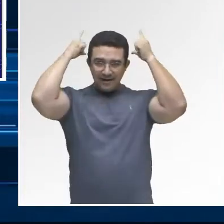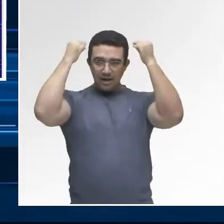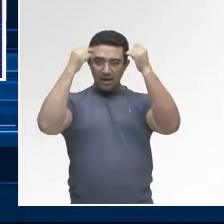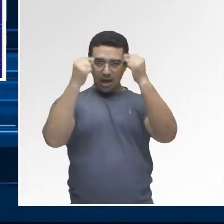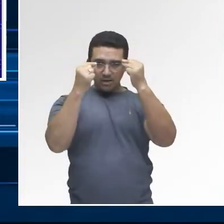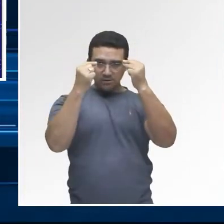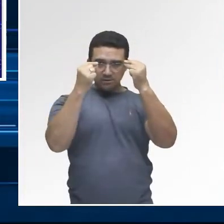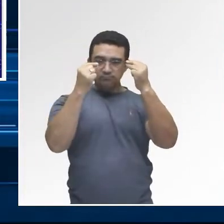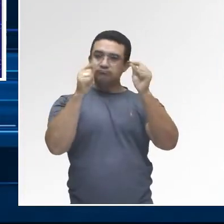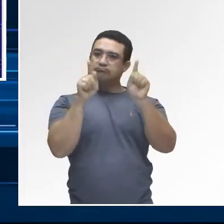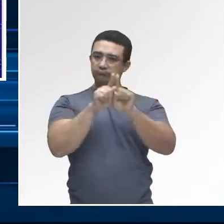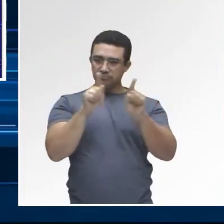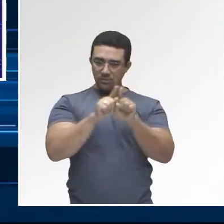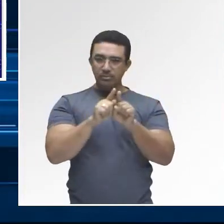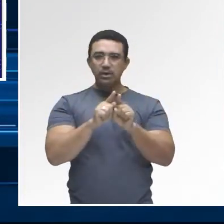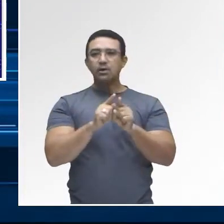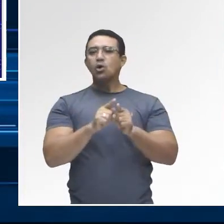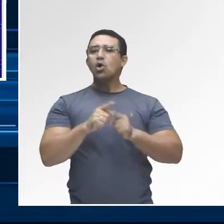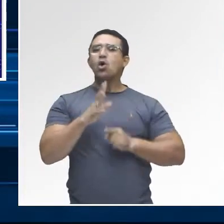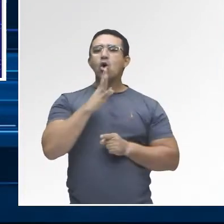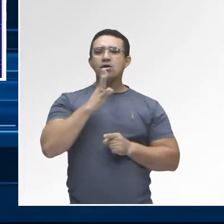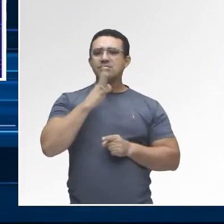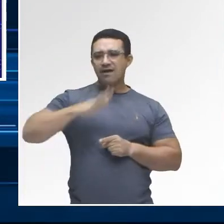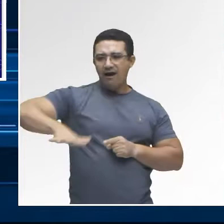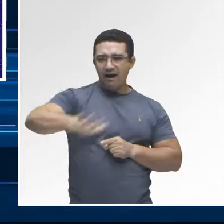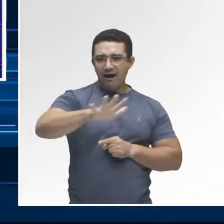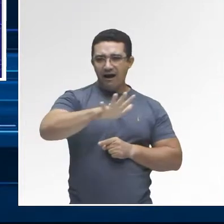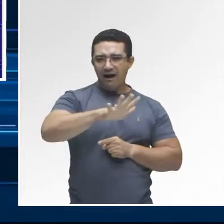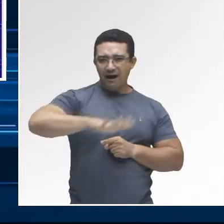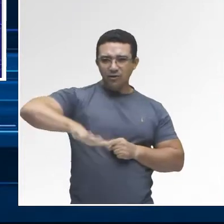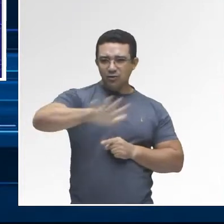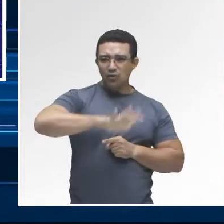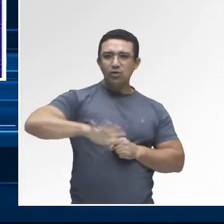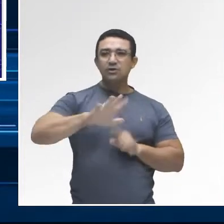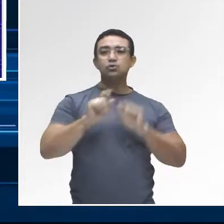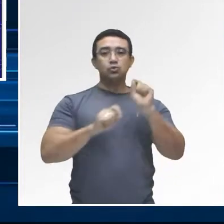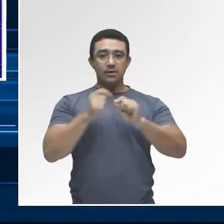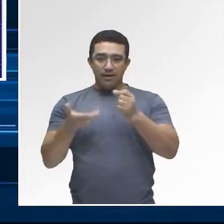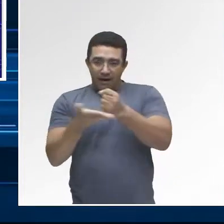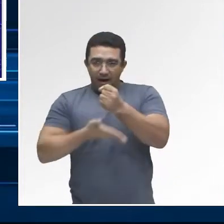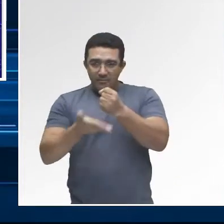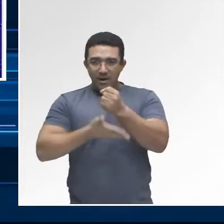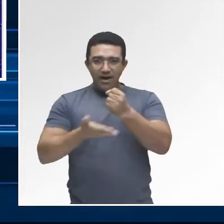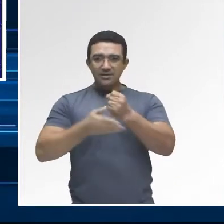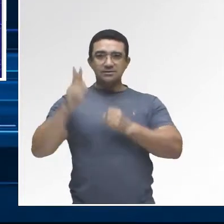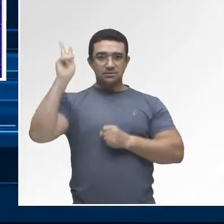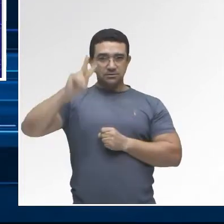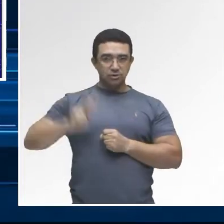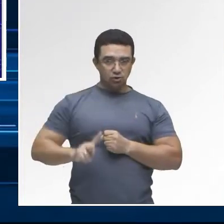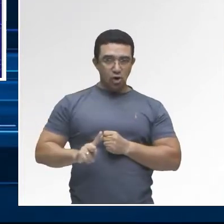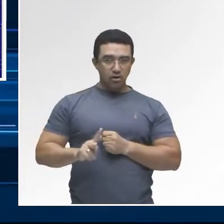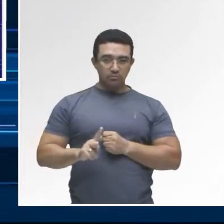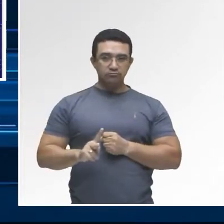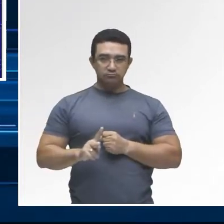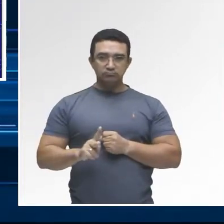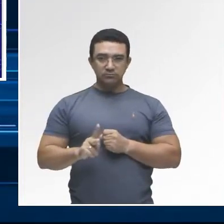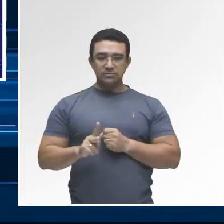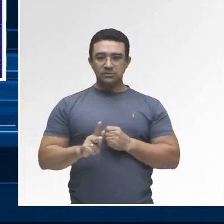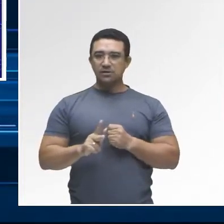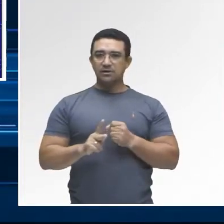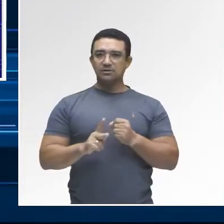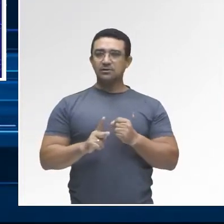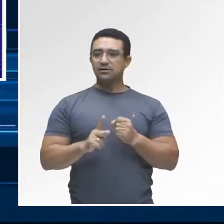bases da nossa sociedade ocidental. Todas não, né? Porque na história não existe essa universalidade. É